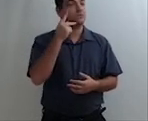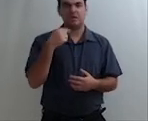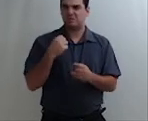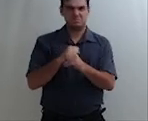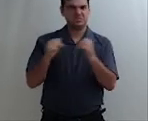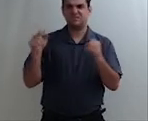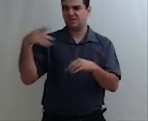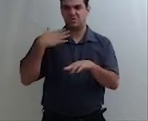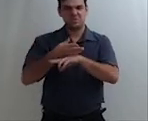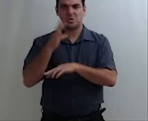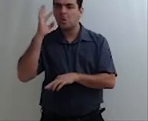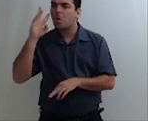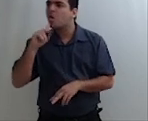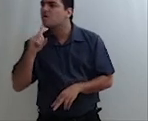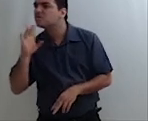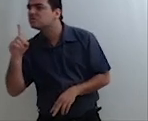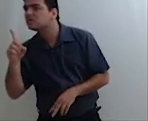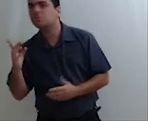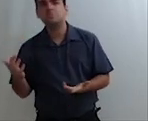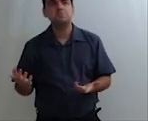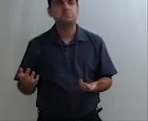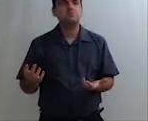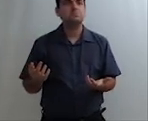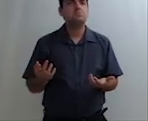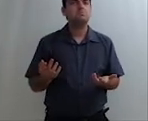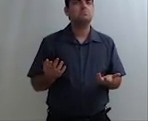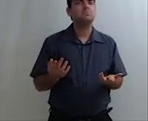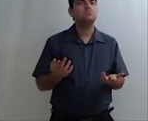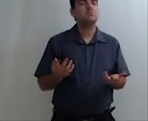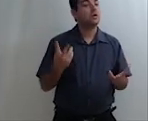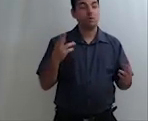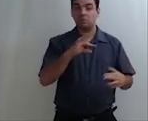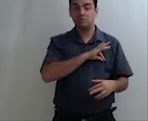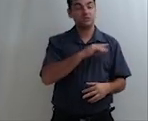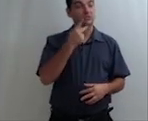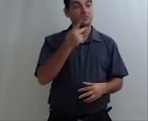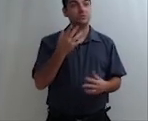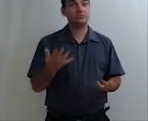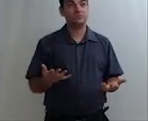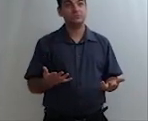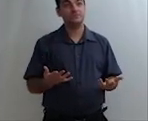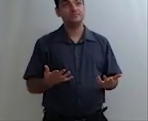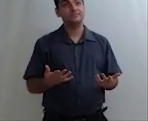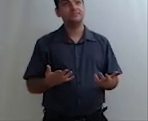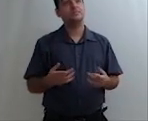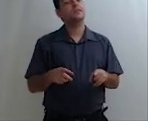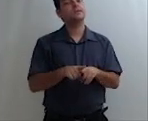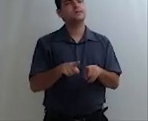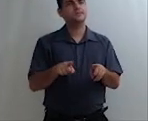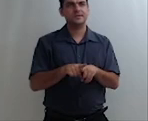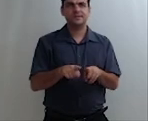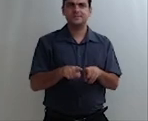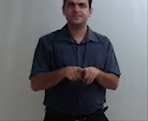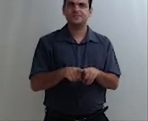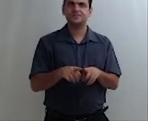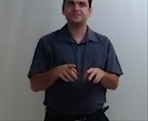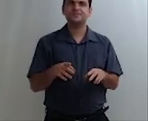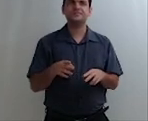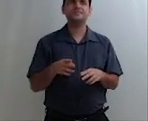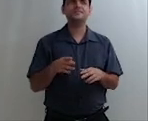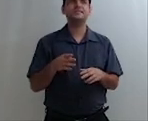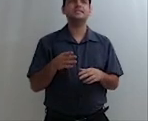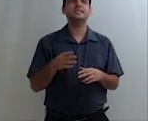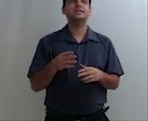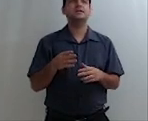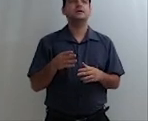fatos e eh vem o detalhe mais importante o vem